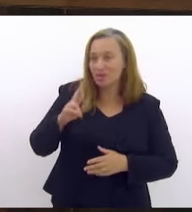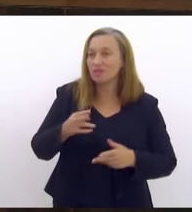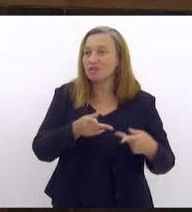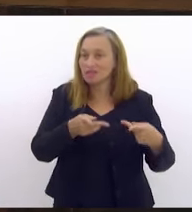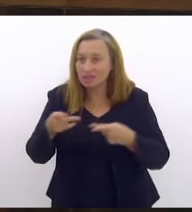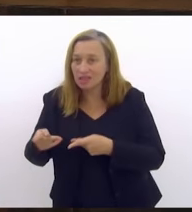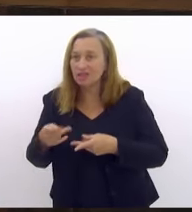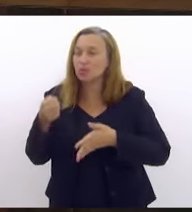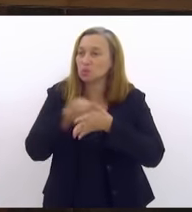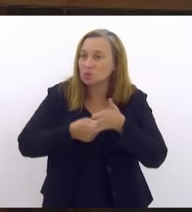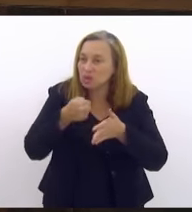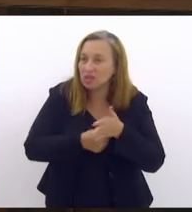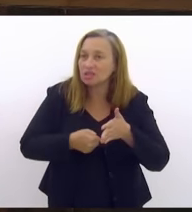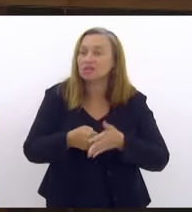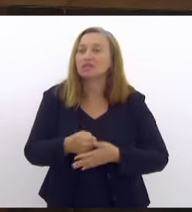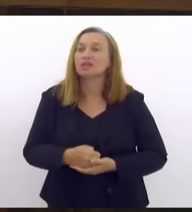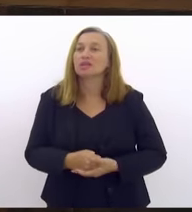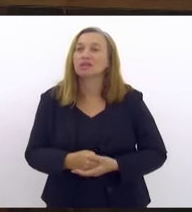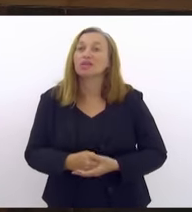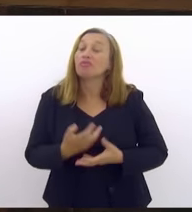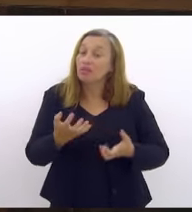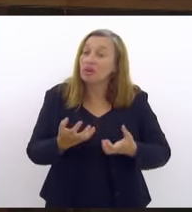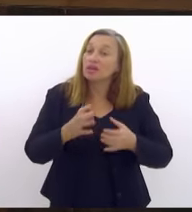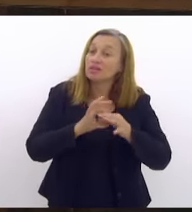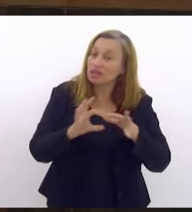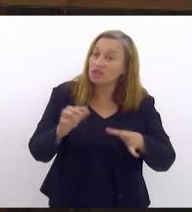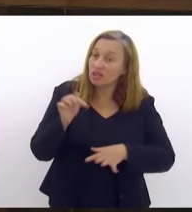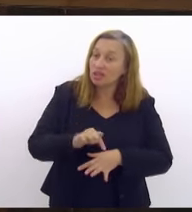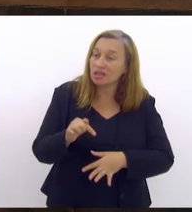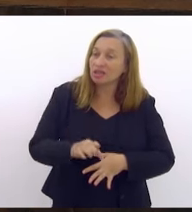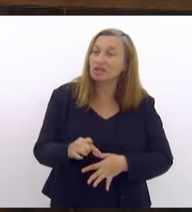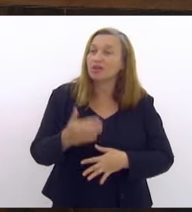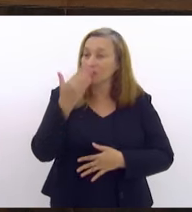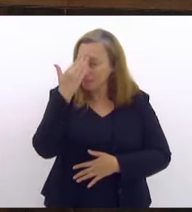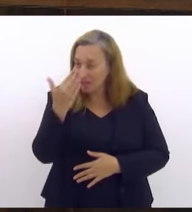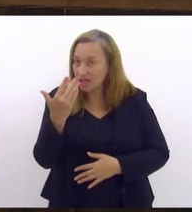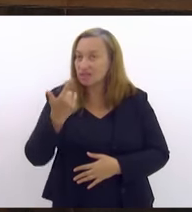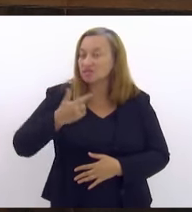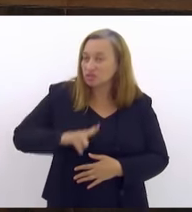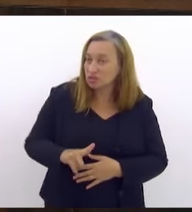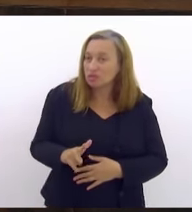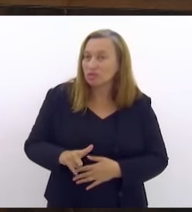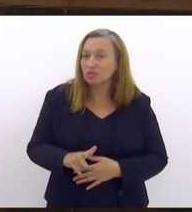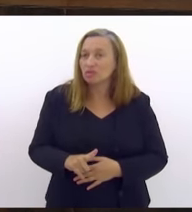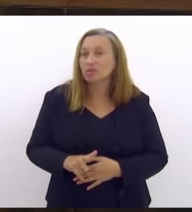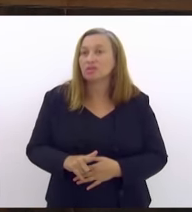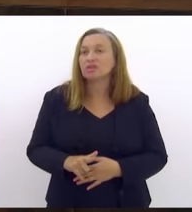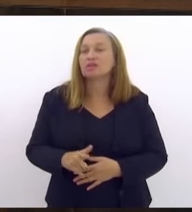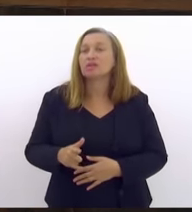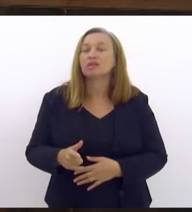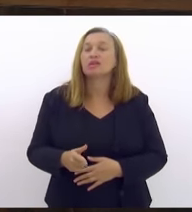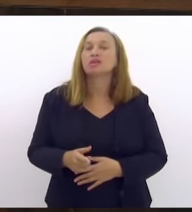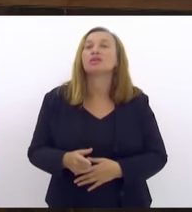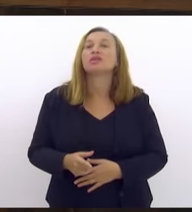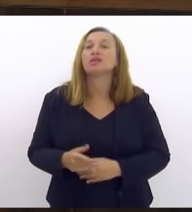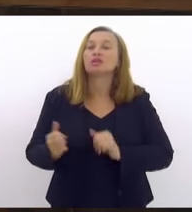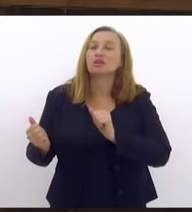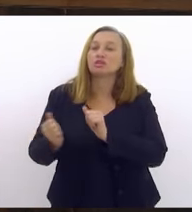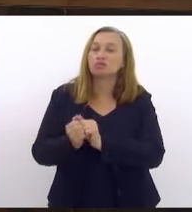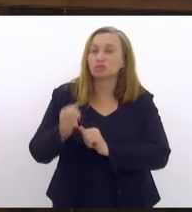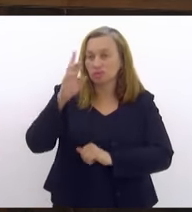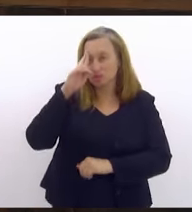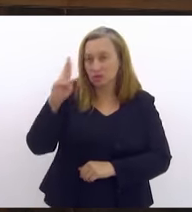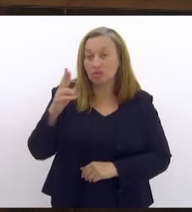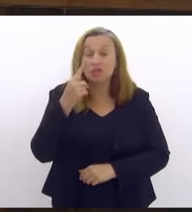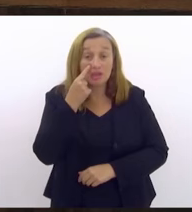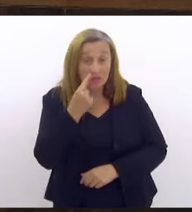andando, brigando, né? Eu quero deixar aqui o meu muito obrigado, mais uma vez, de estar presente aqui ao seu lado e